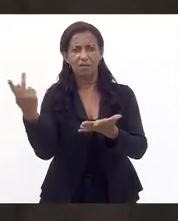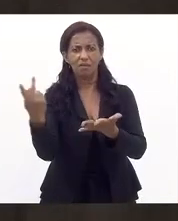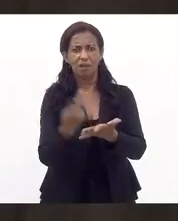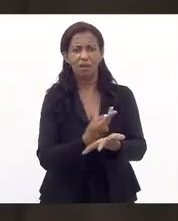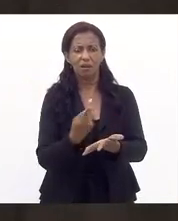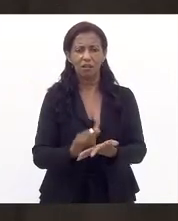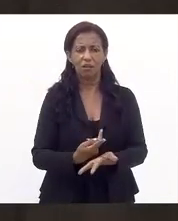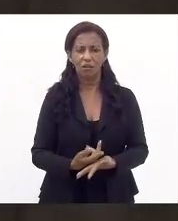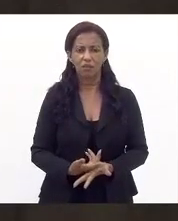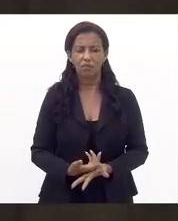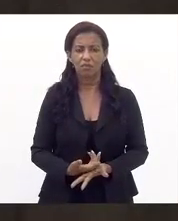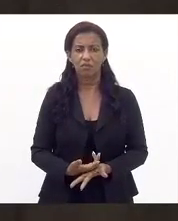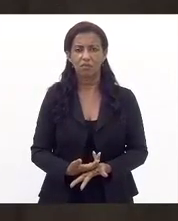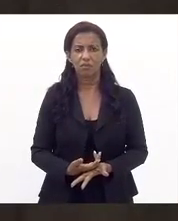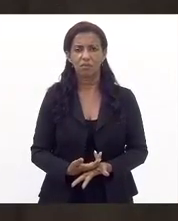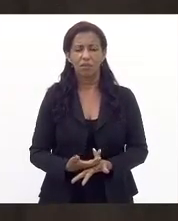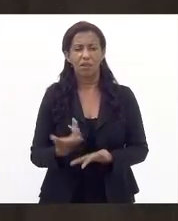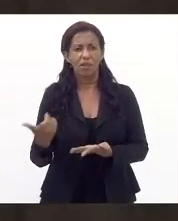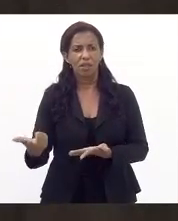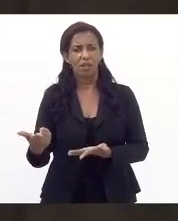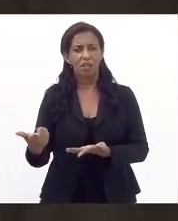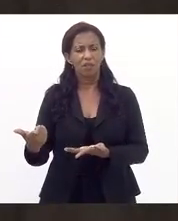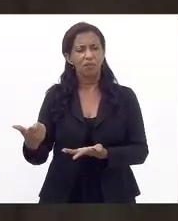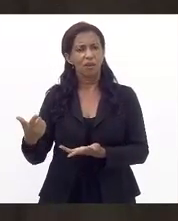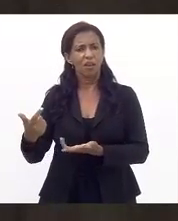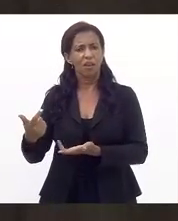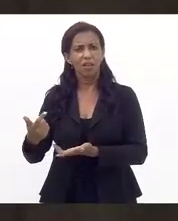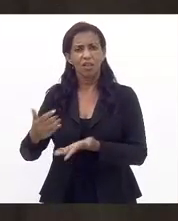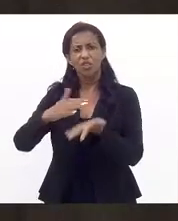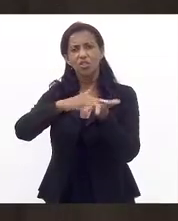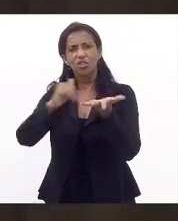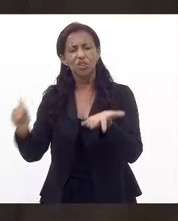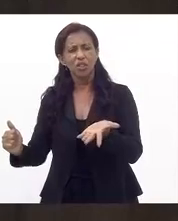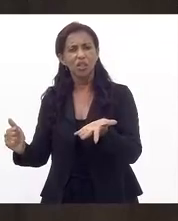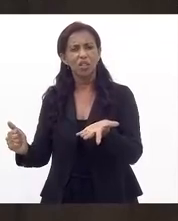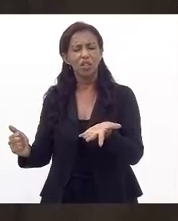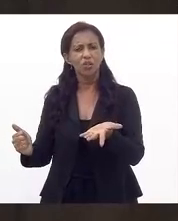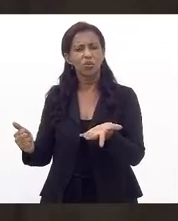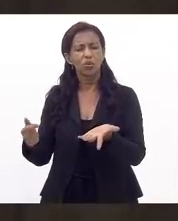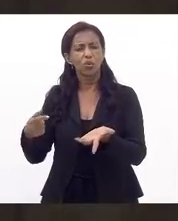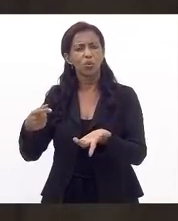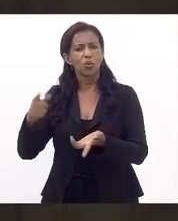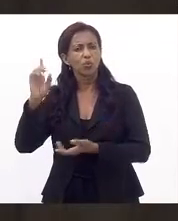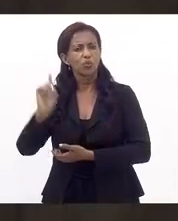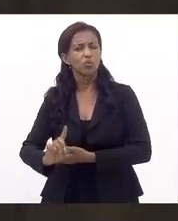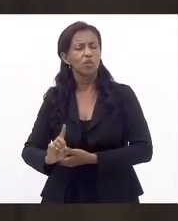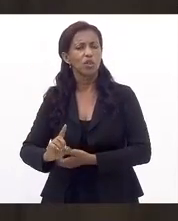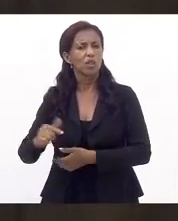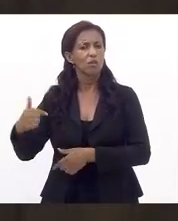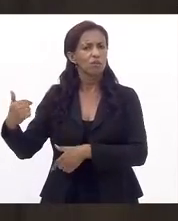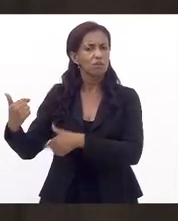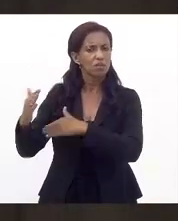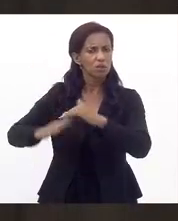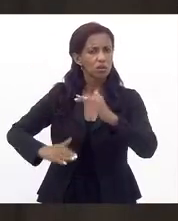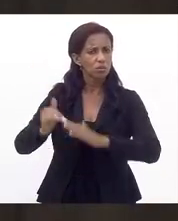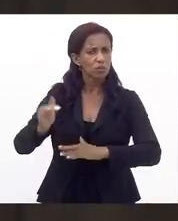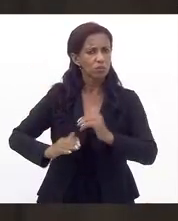e que vem a legião dos Oficiais de Justiça da inclusão dessa parcela nos seus proventos de aposentadoria